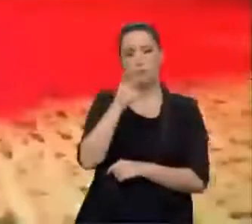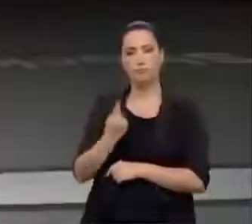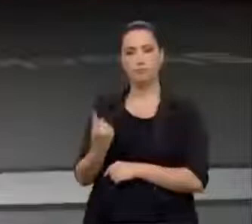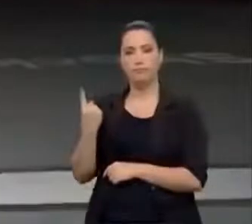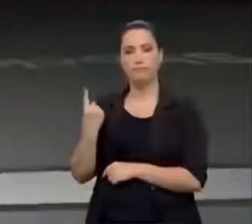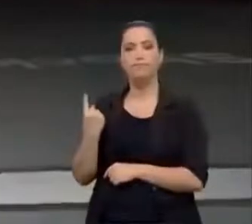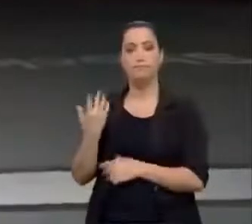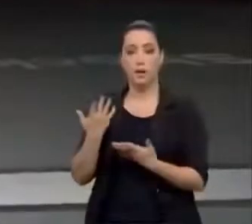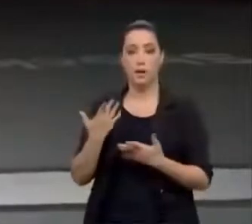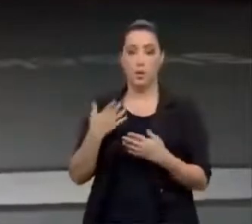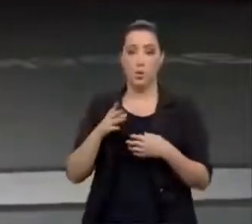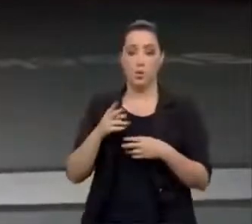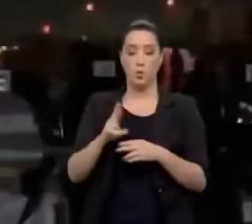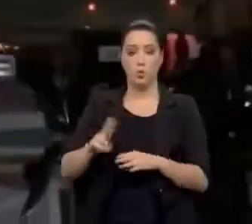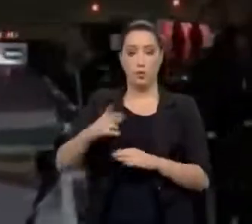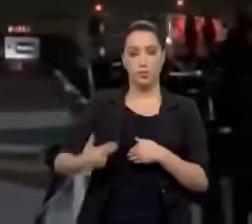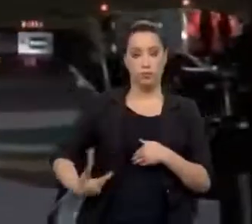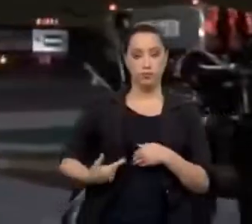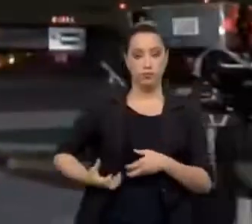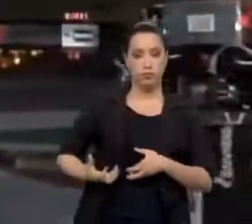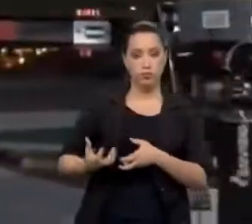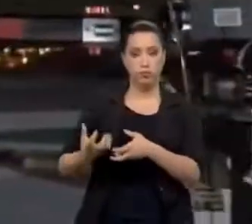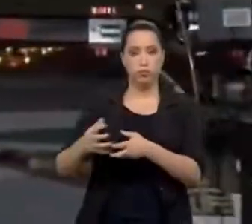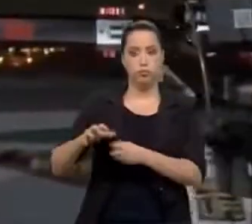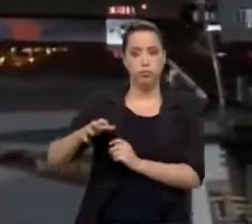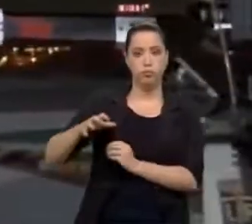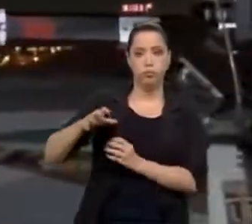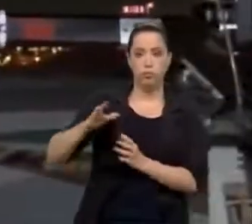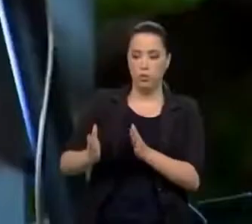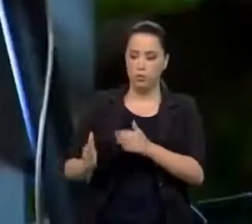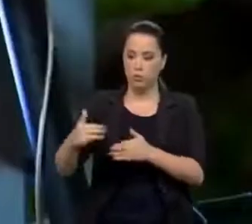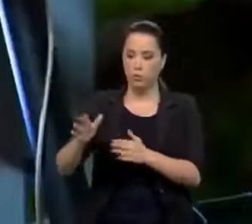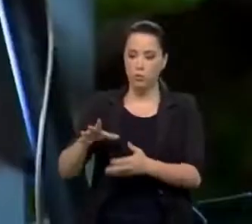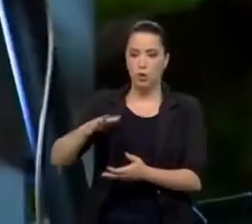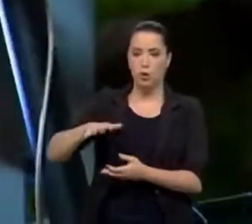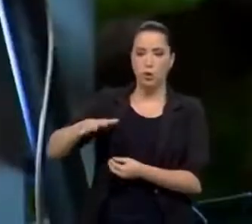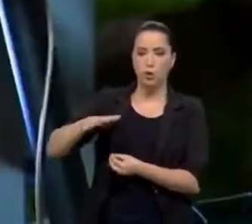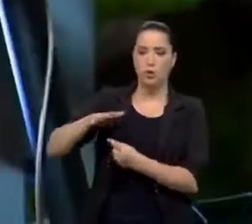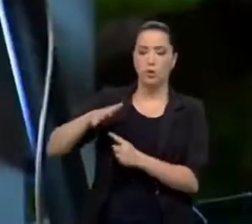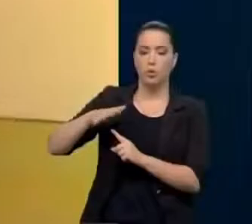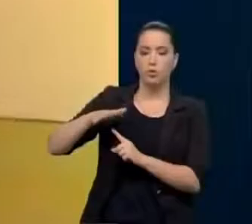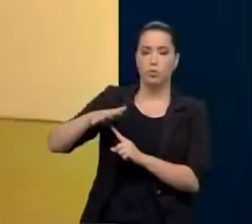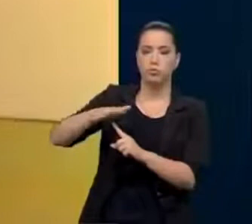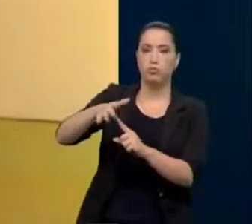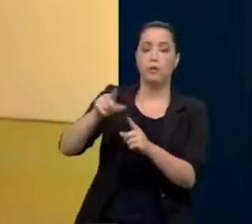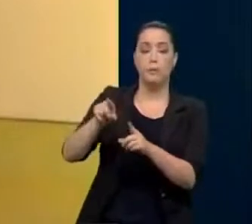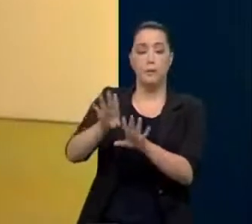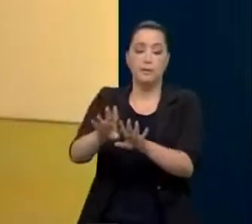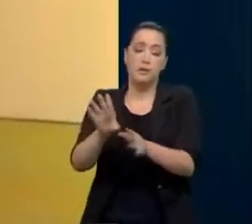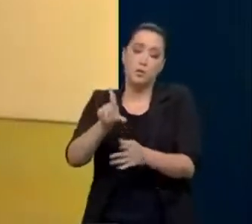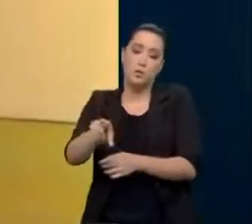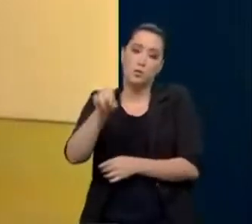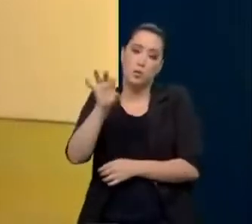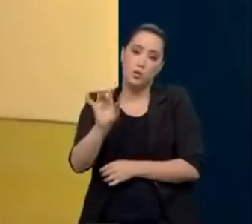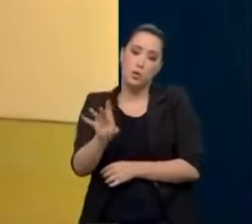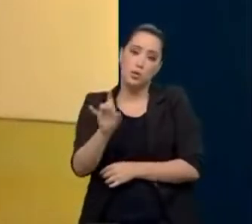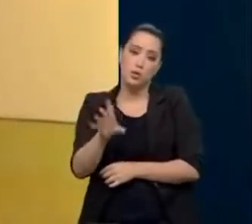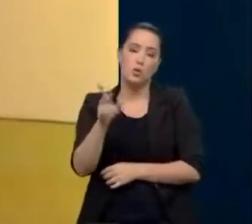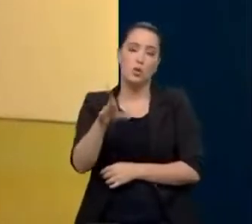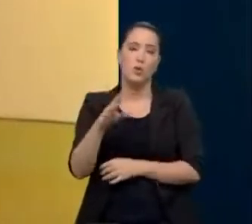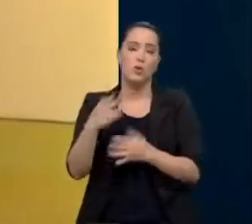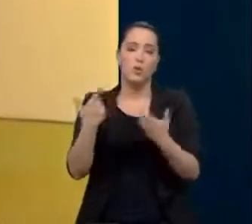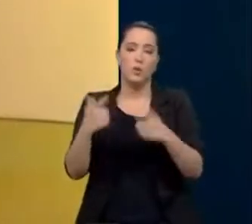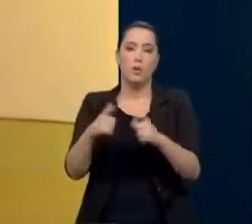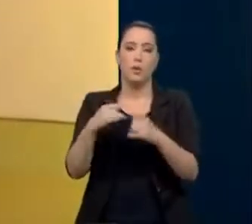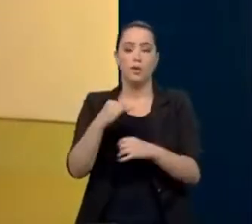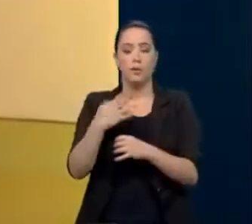2019? Coisas que por si só não definem um lugar como cidade inteligente, mas que ajudam, e muito,